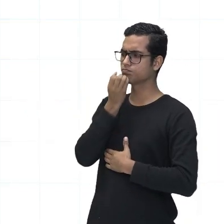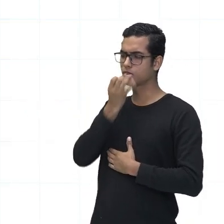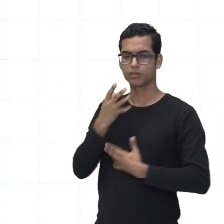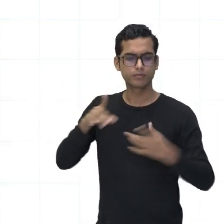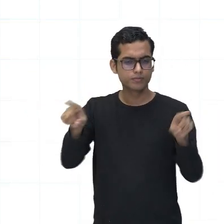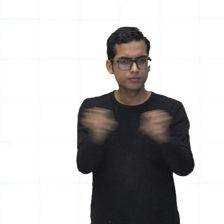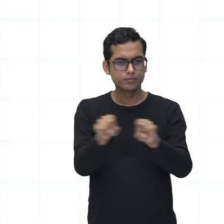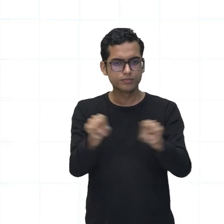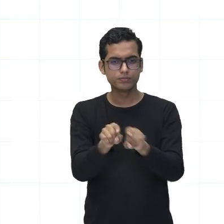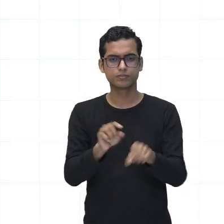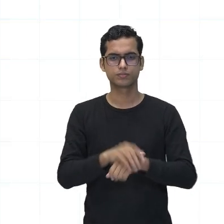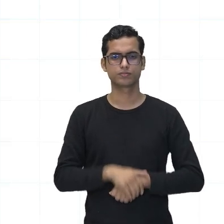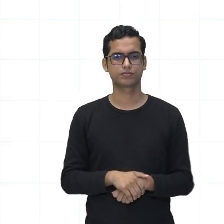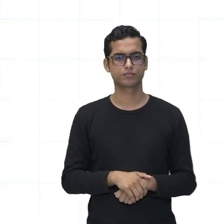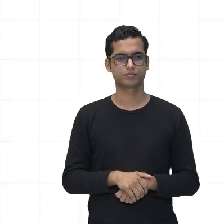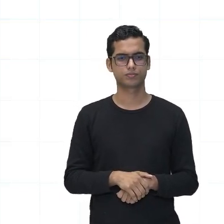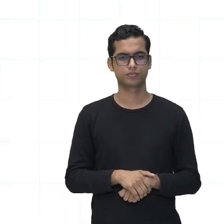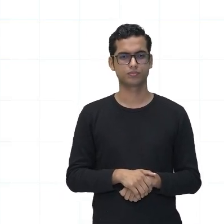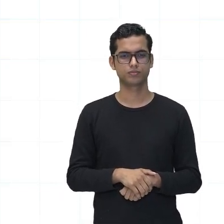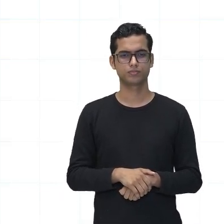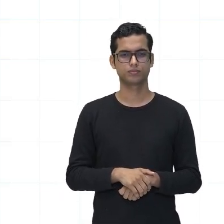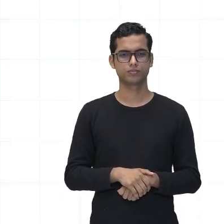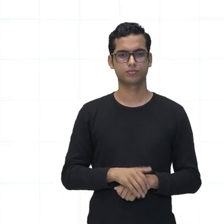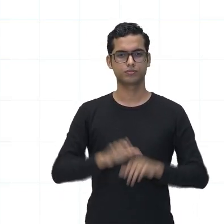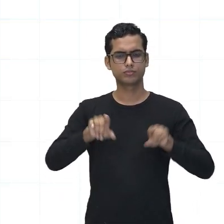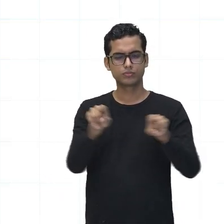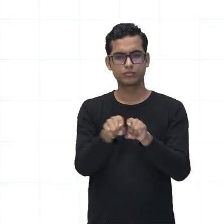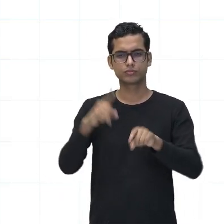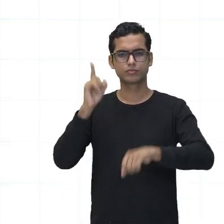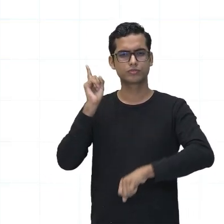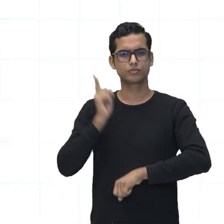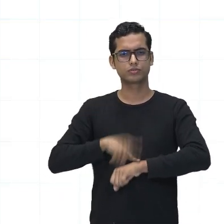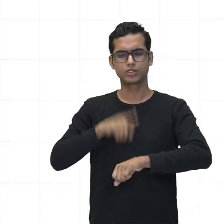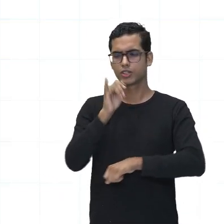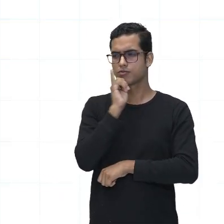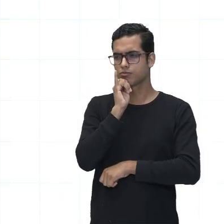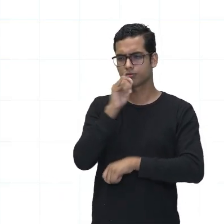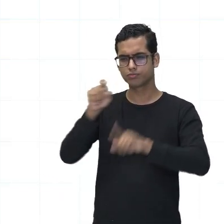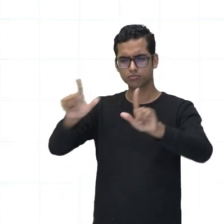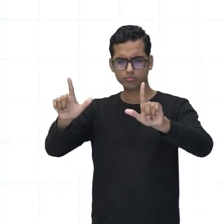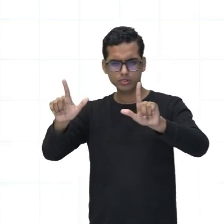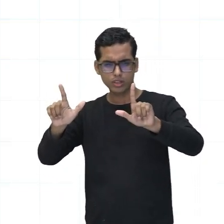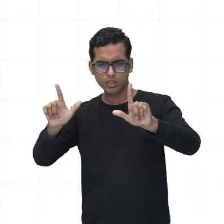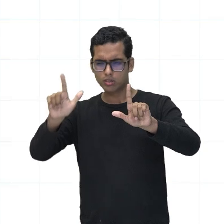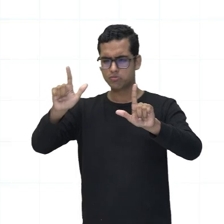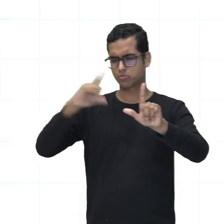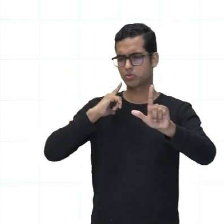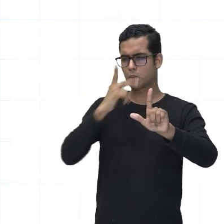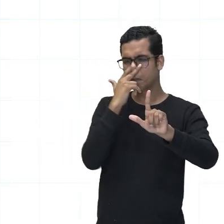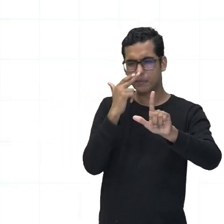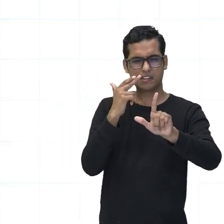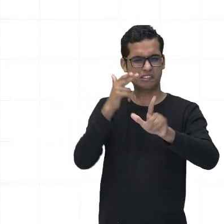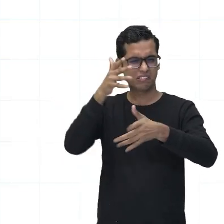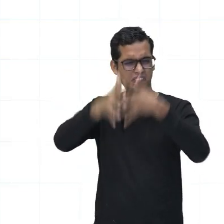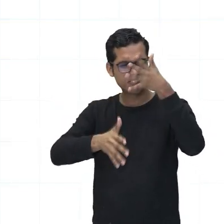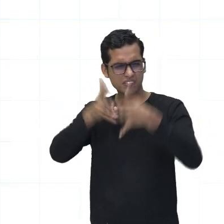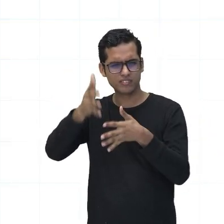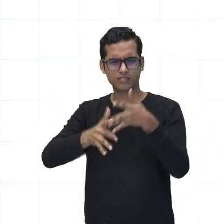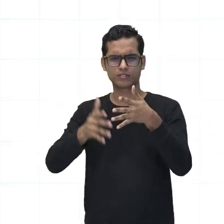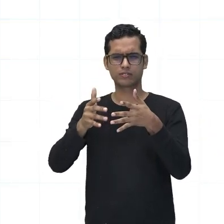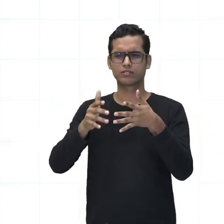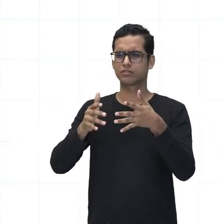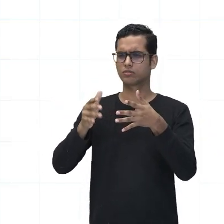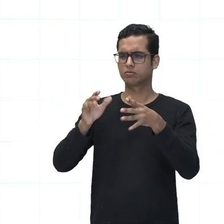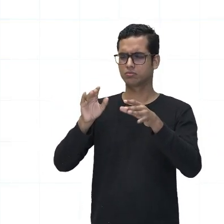caos, as obras de grandes pintores são composições muito elaboradas.